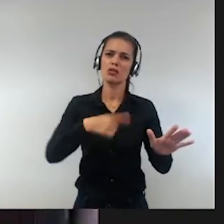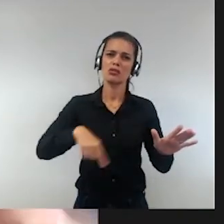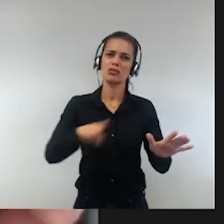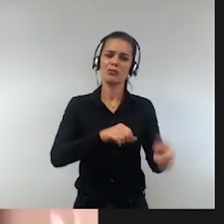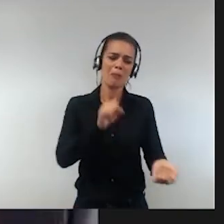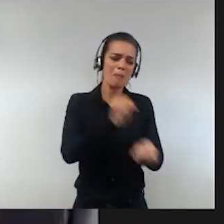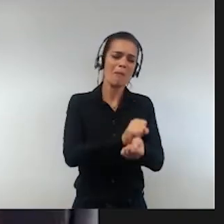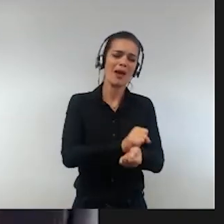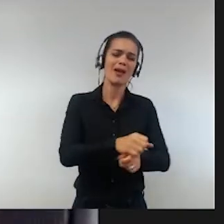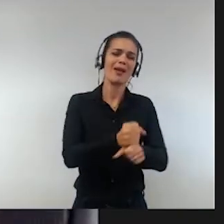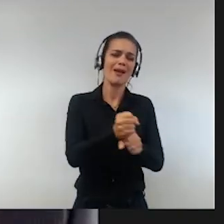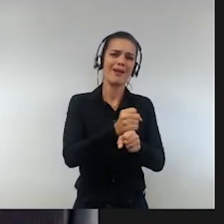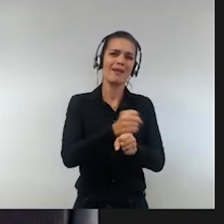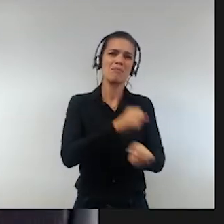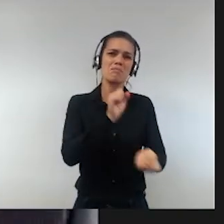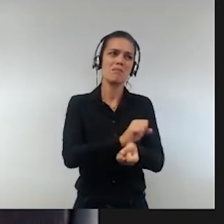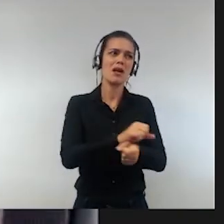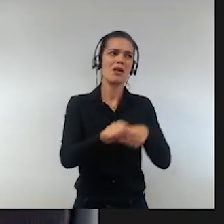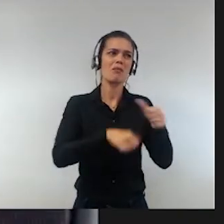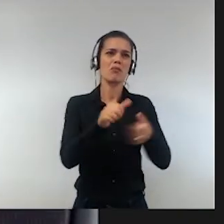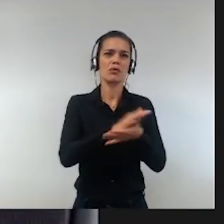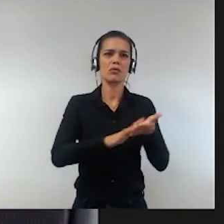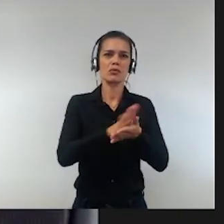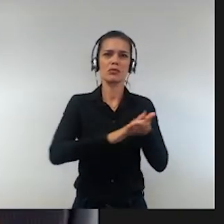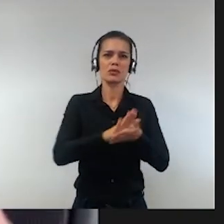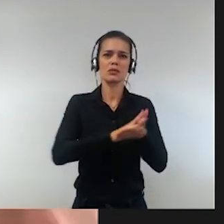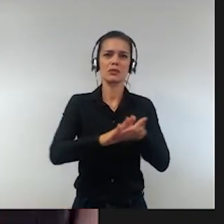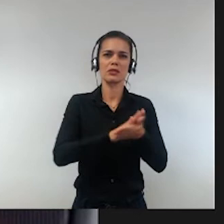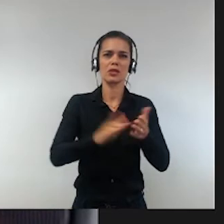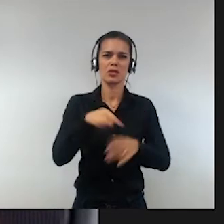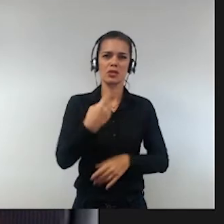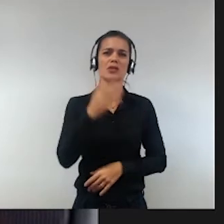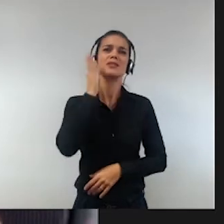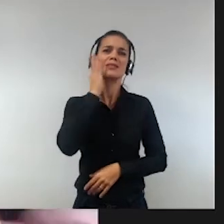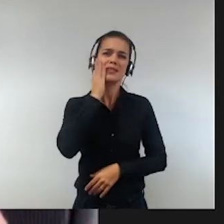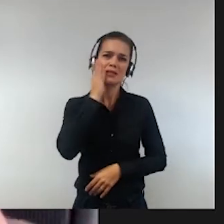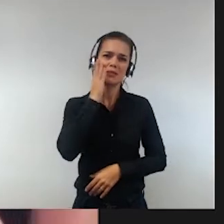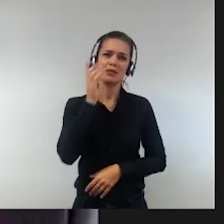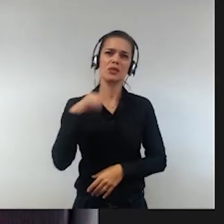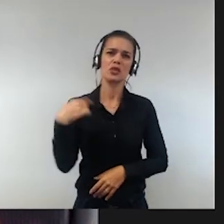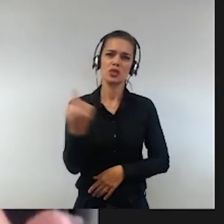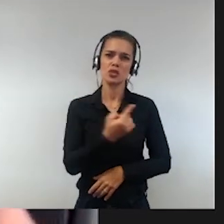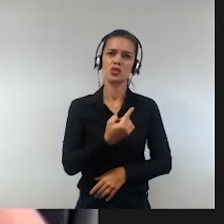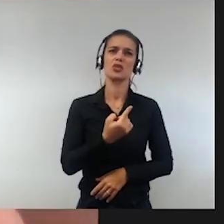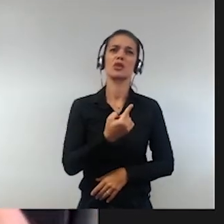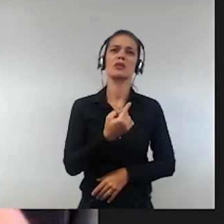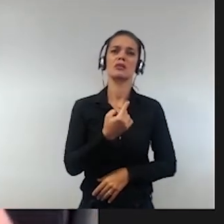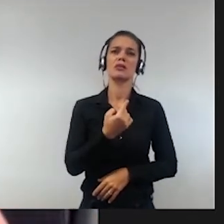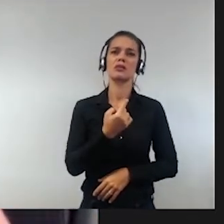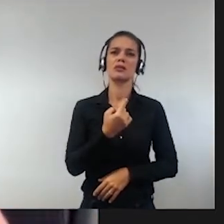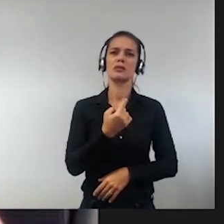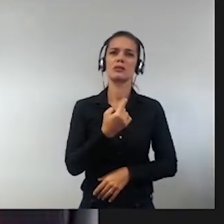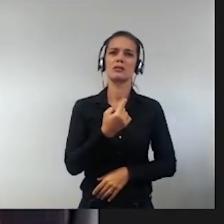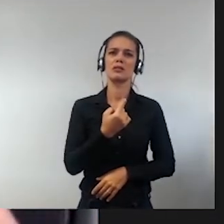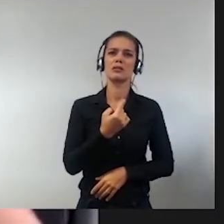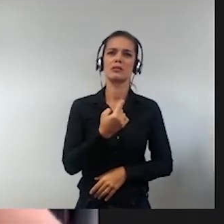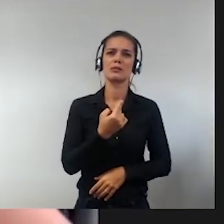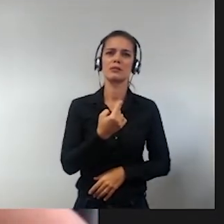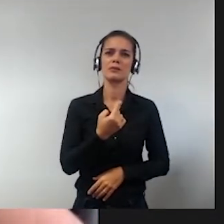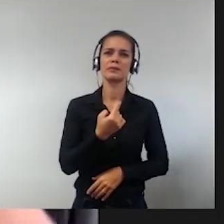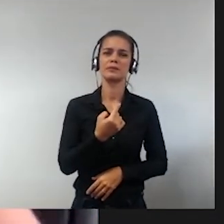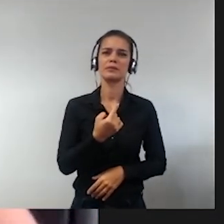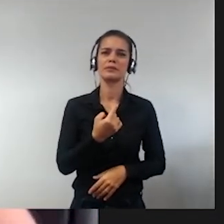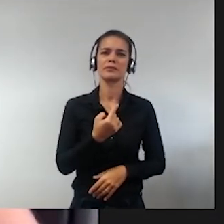lugar por vários anos. É sabido por todos que nós estamos, que é de conhecimento comum,